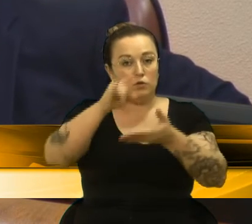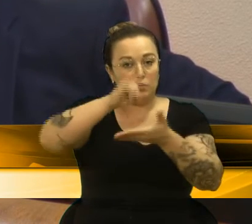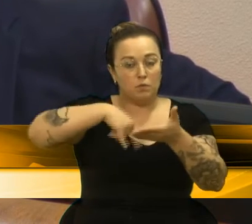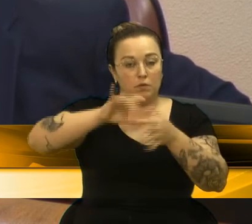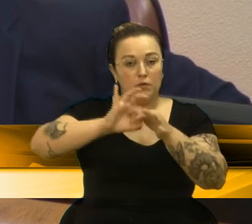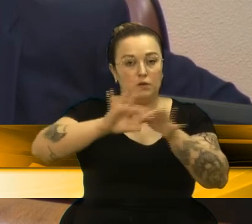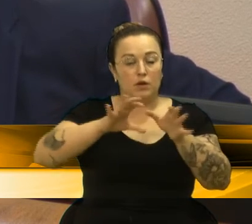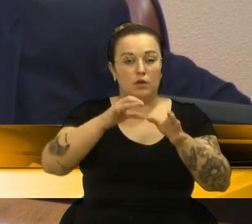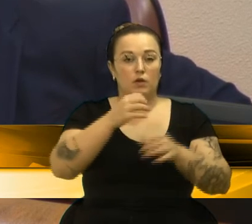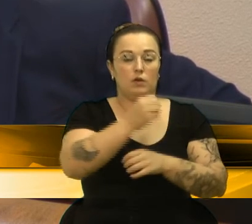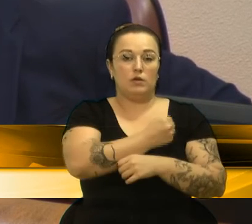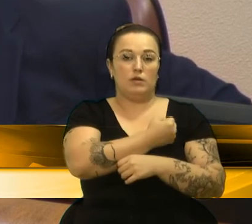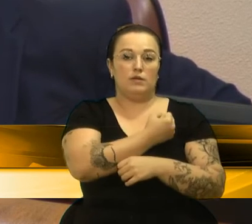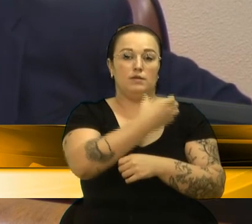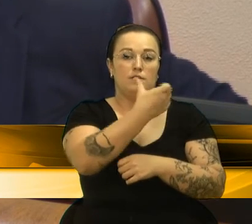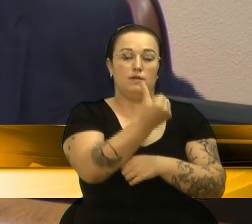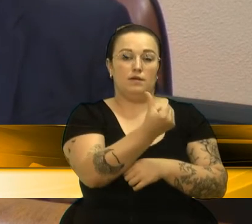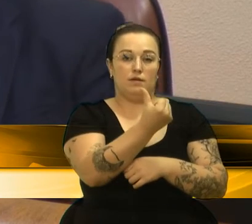número